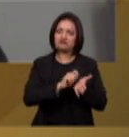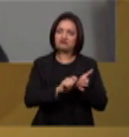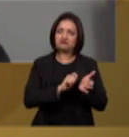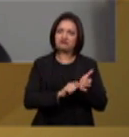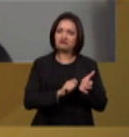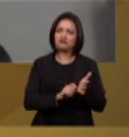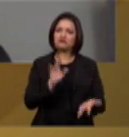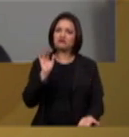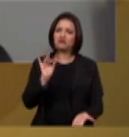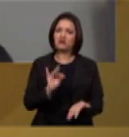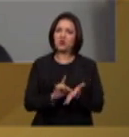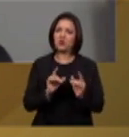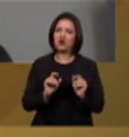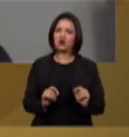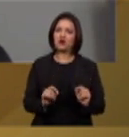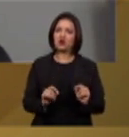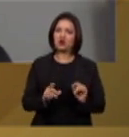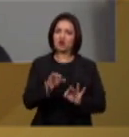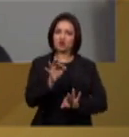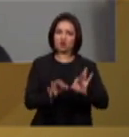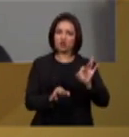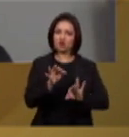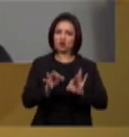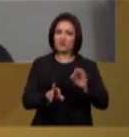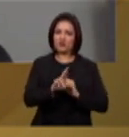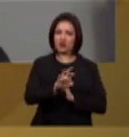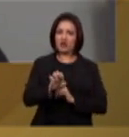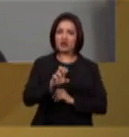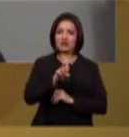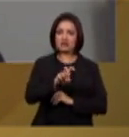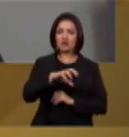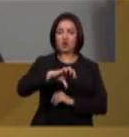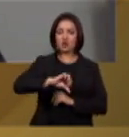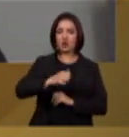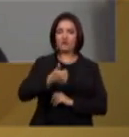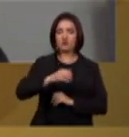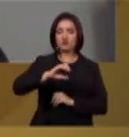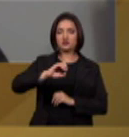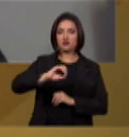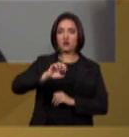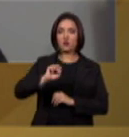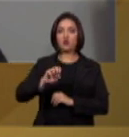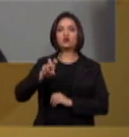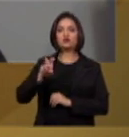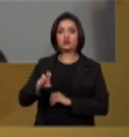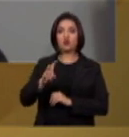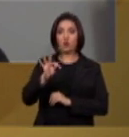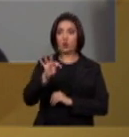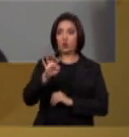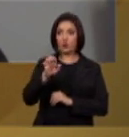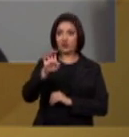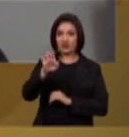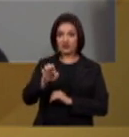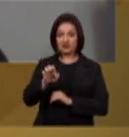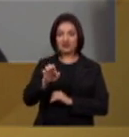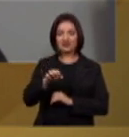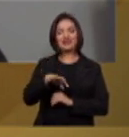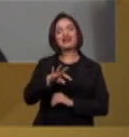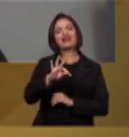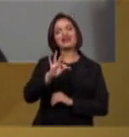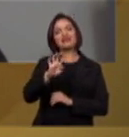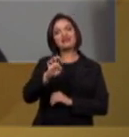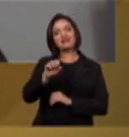efetivamente, o julgamento do RS 591085, a tese foi fixada